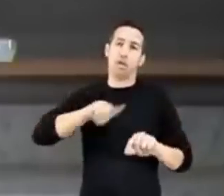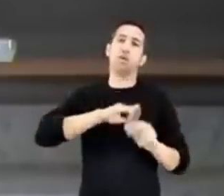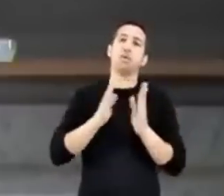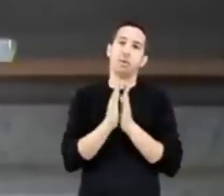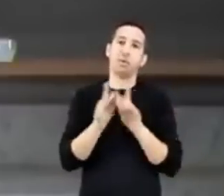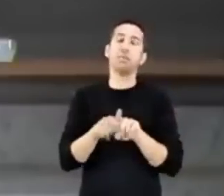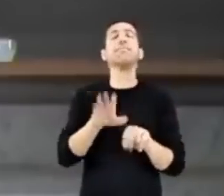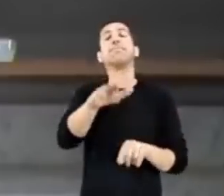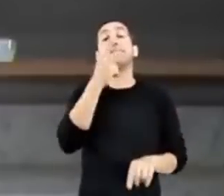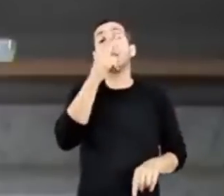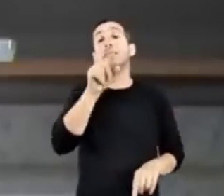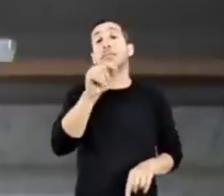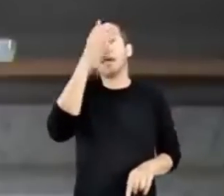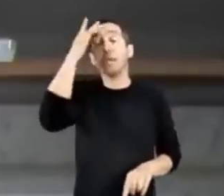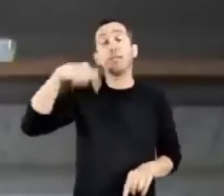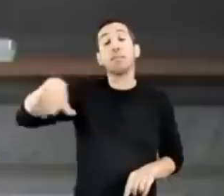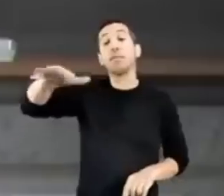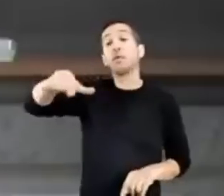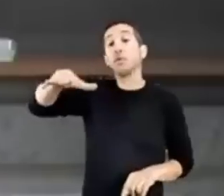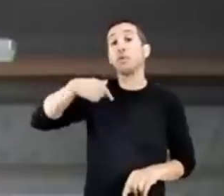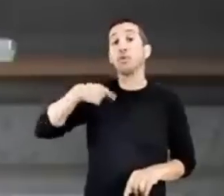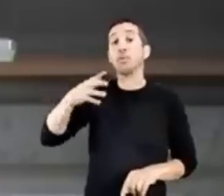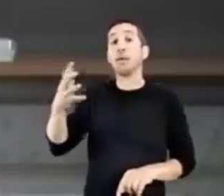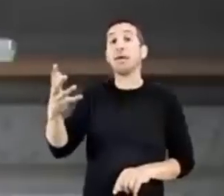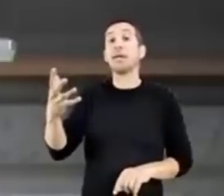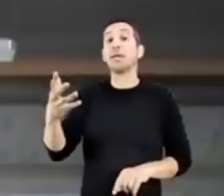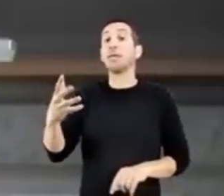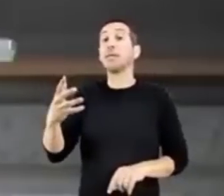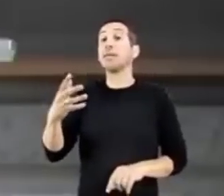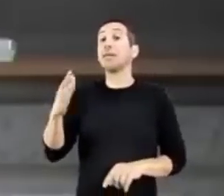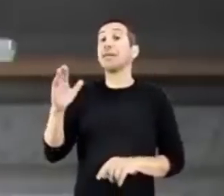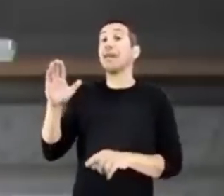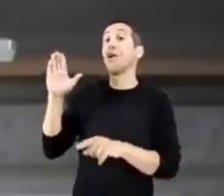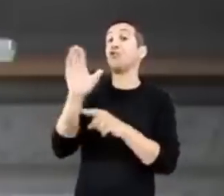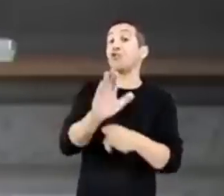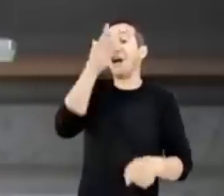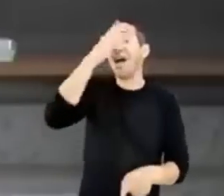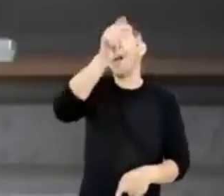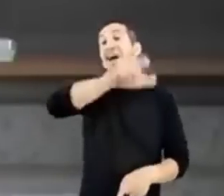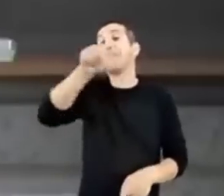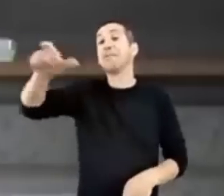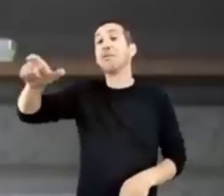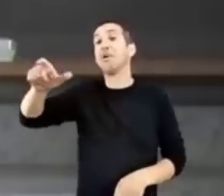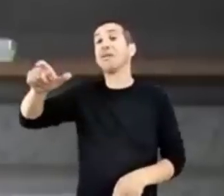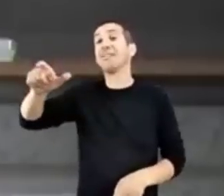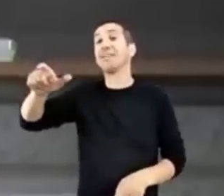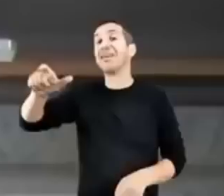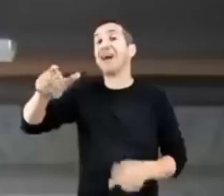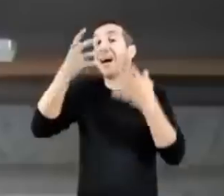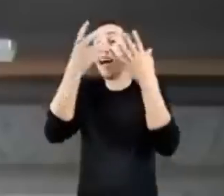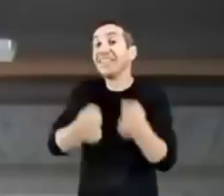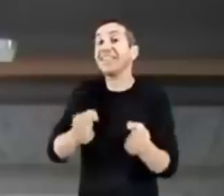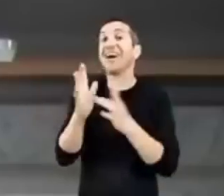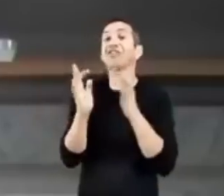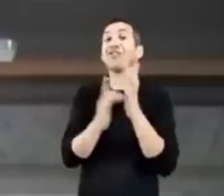vocês acham daqueles que arriscam a vida para salvar da segunda morte e se aqueles que arriscam